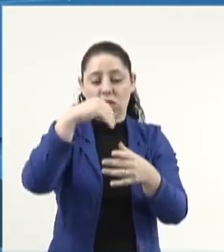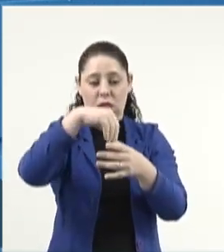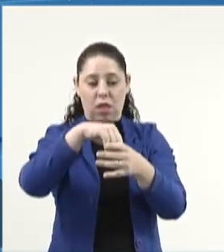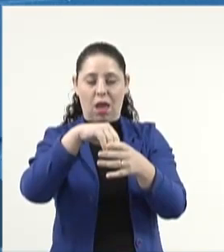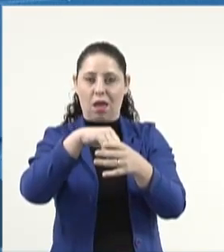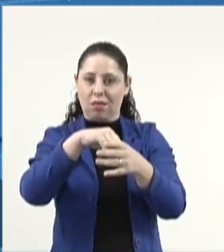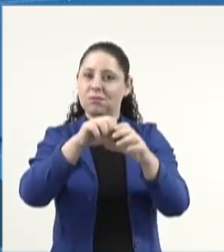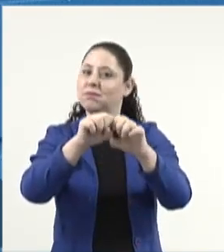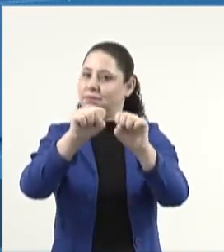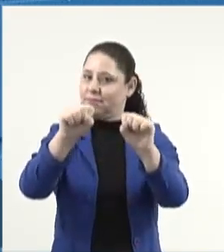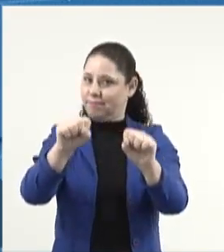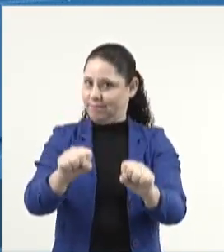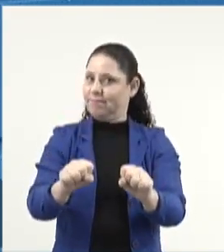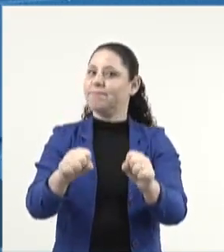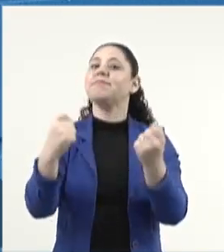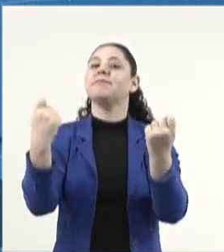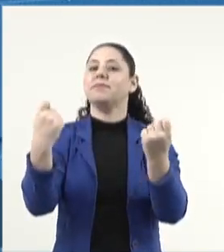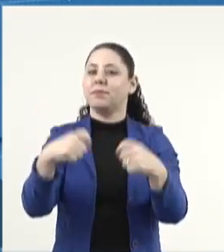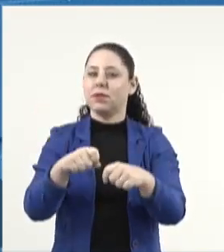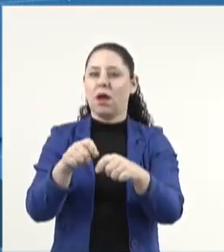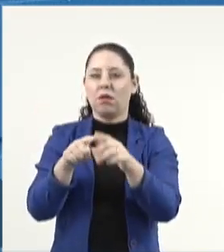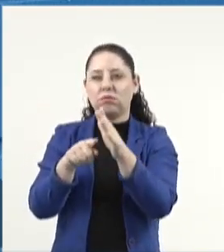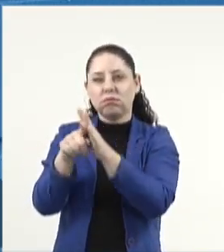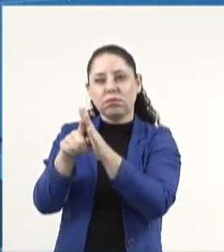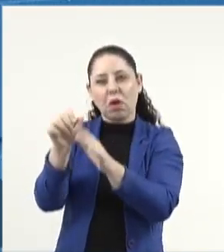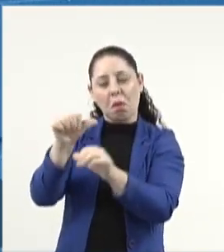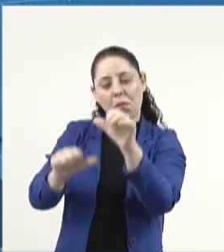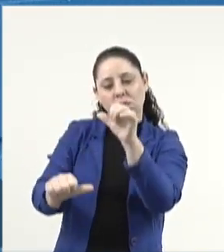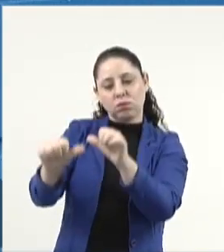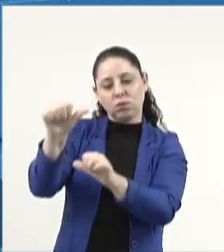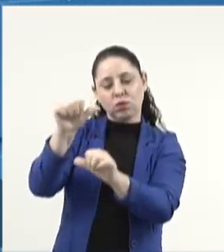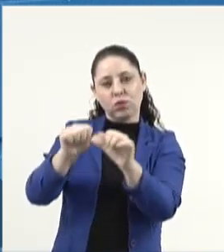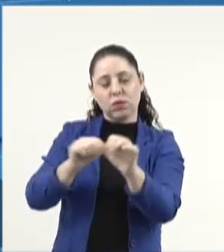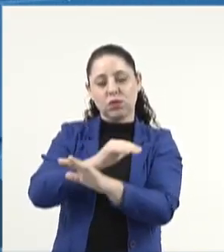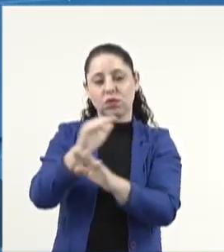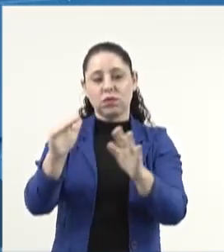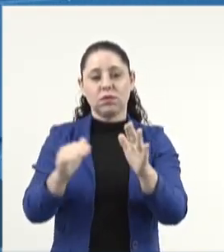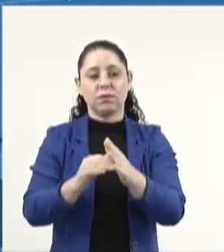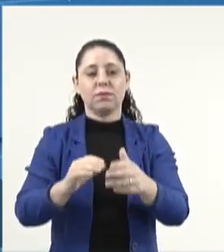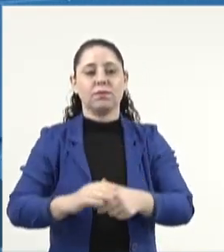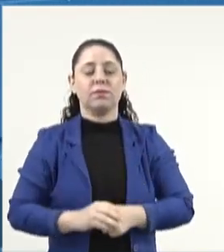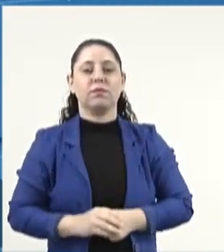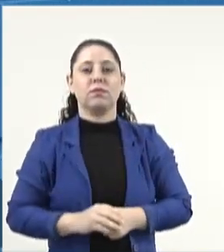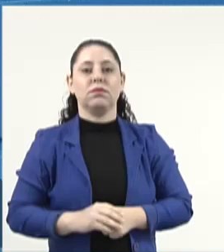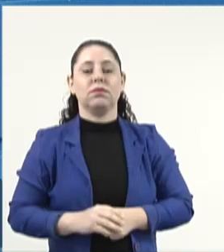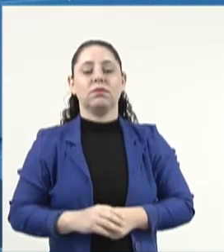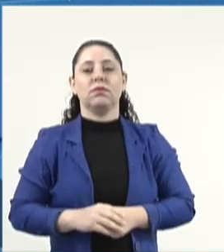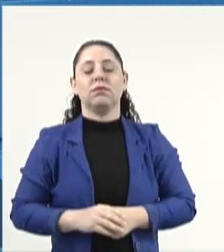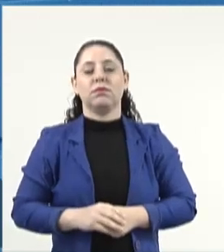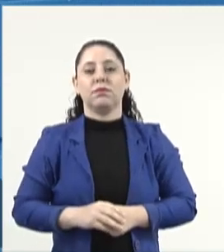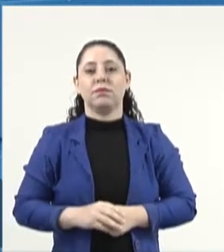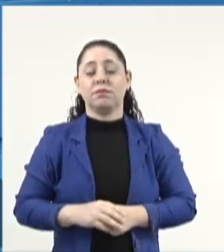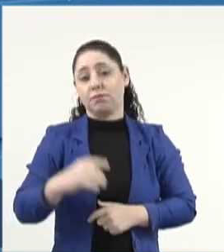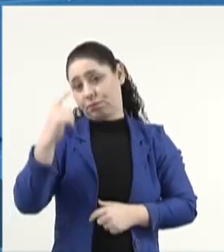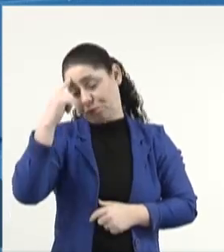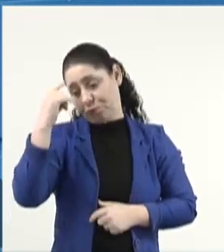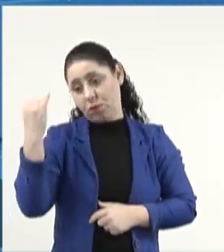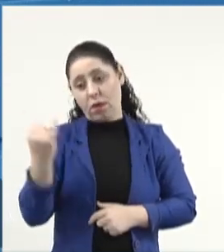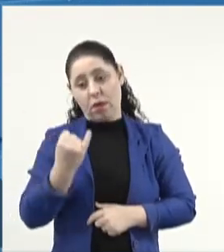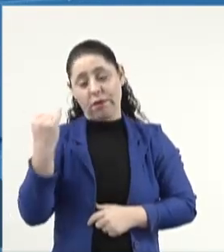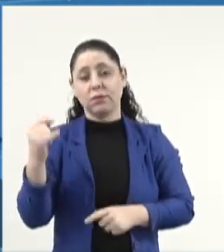um sistema que precisa ser alterado como um todo. E outra situação que eu acho